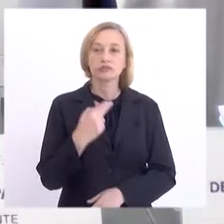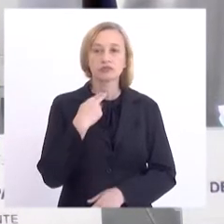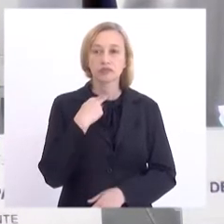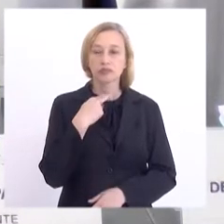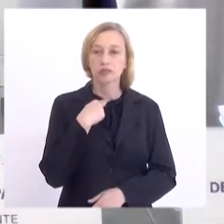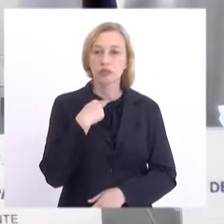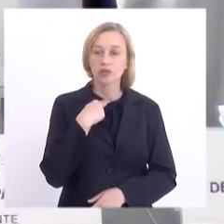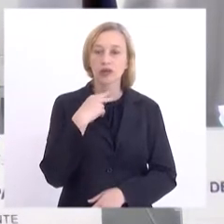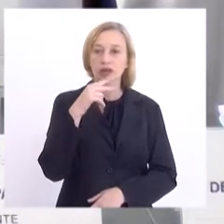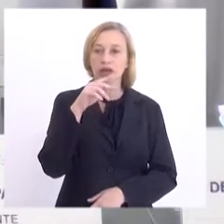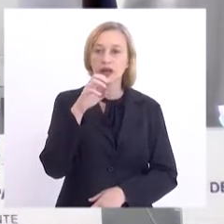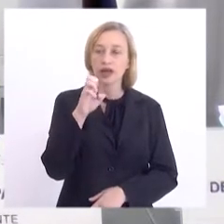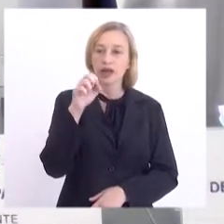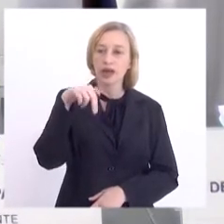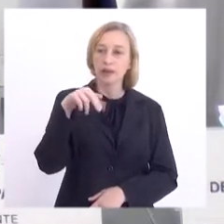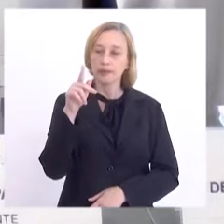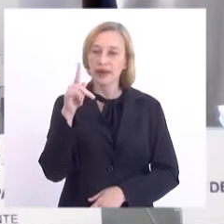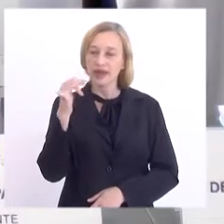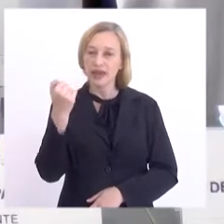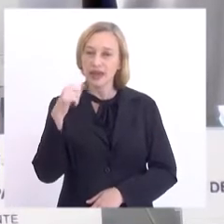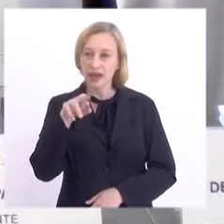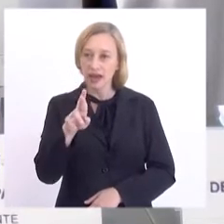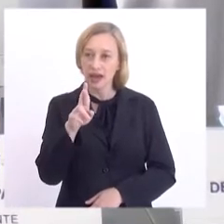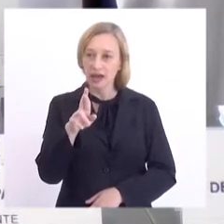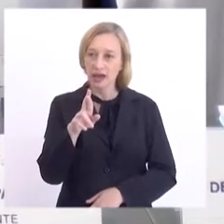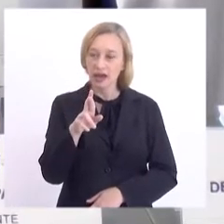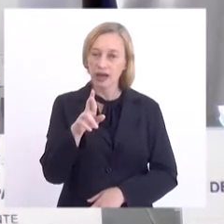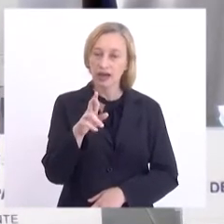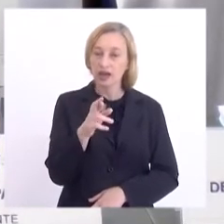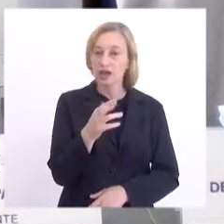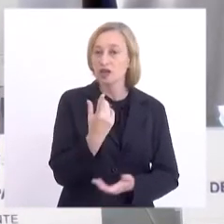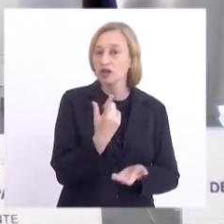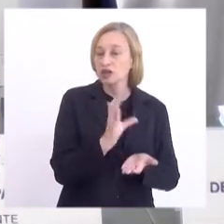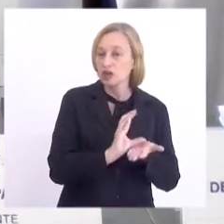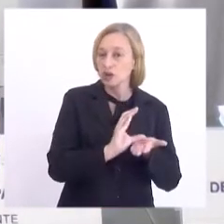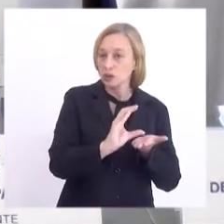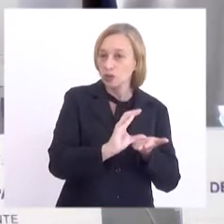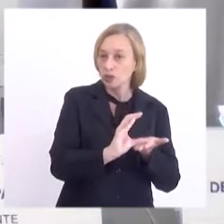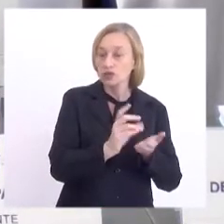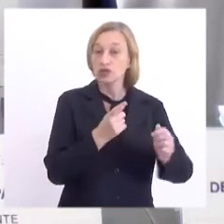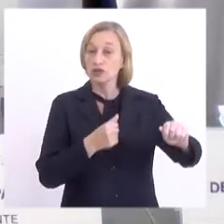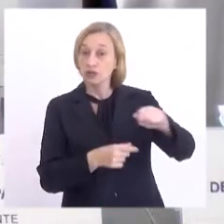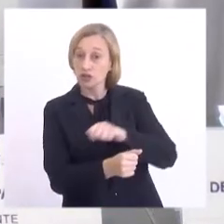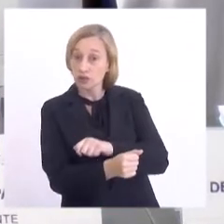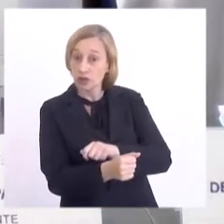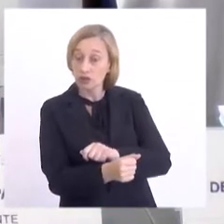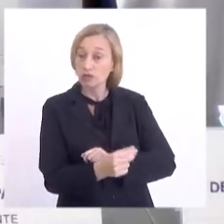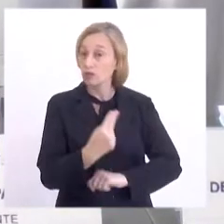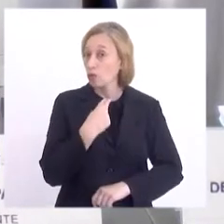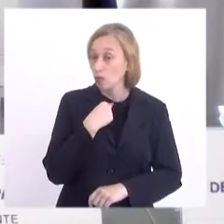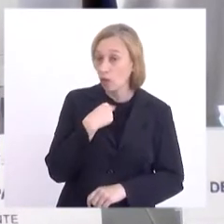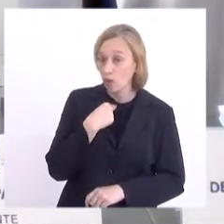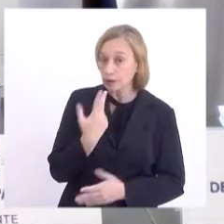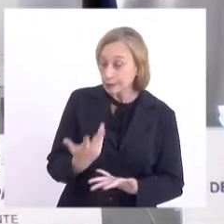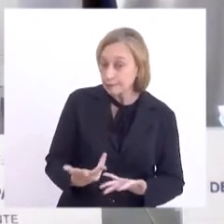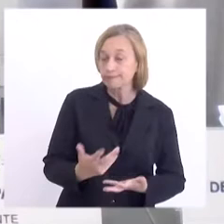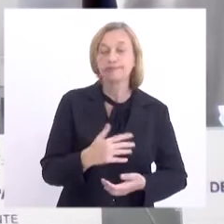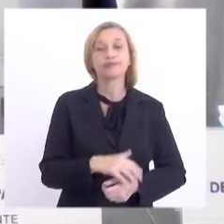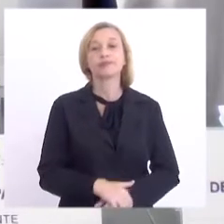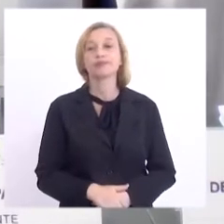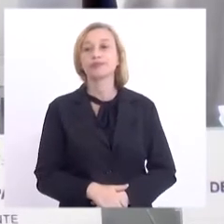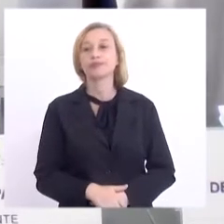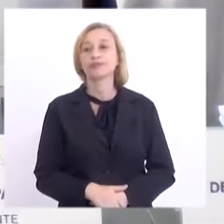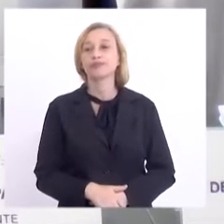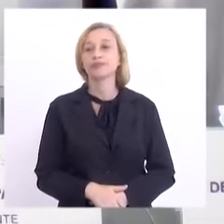recursos de investimento para custeio a Jesus ocorre né não pode fazer